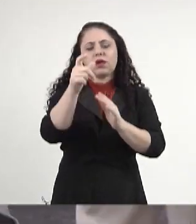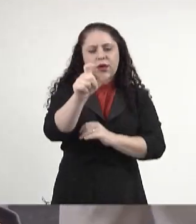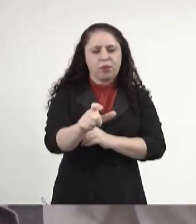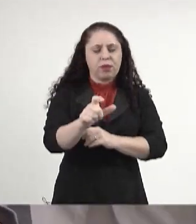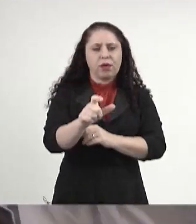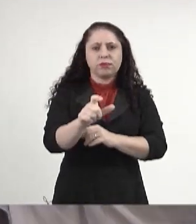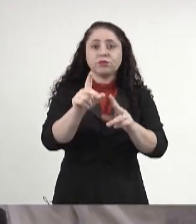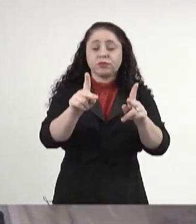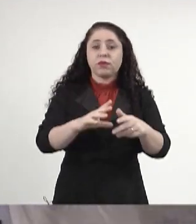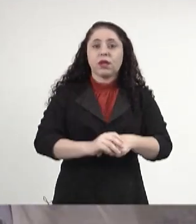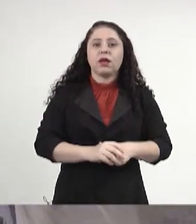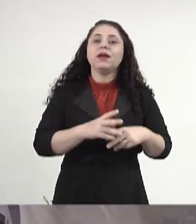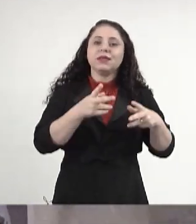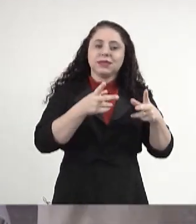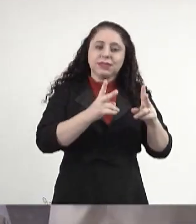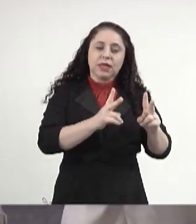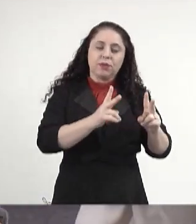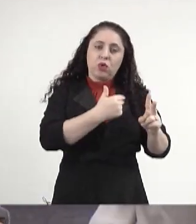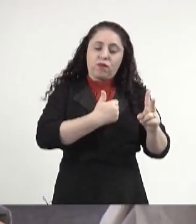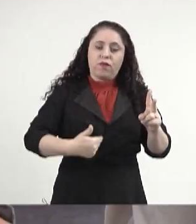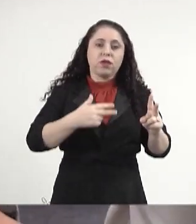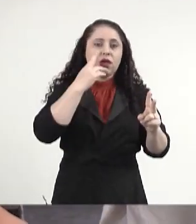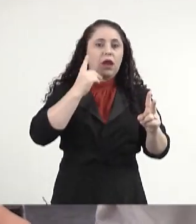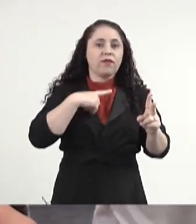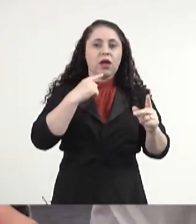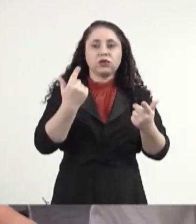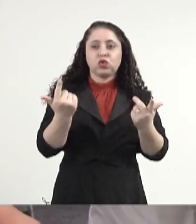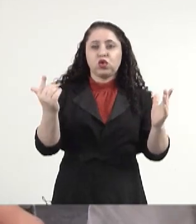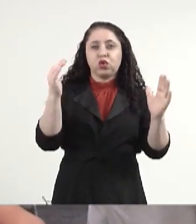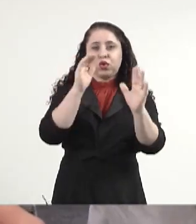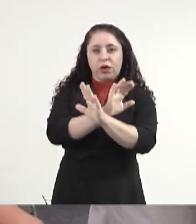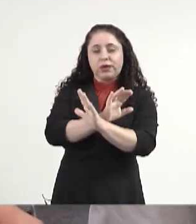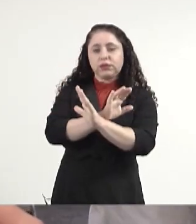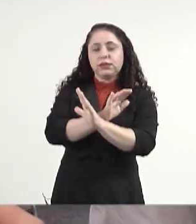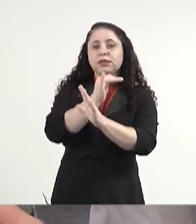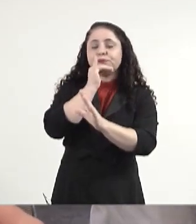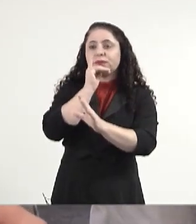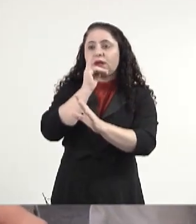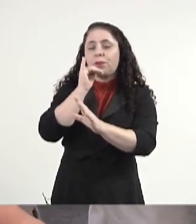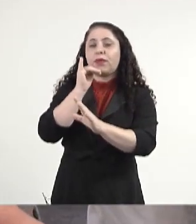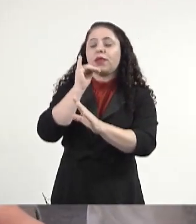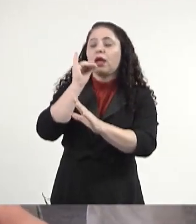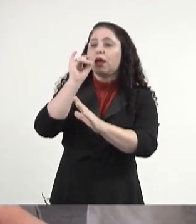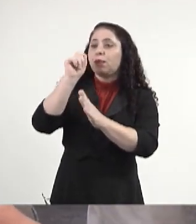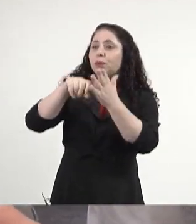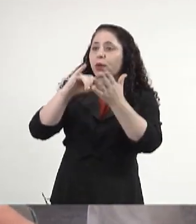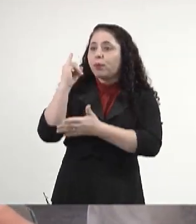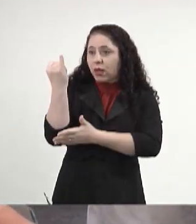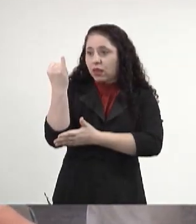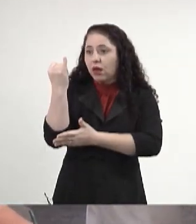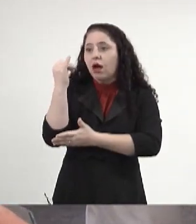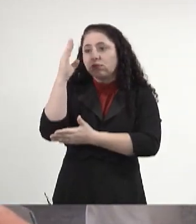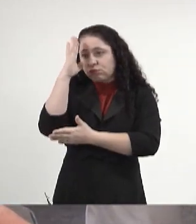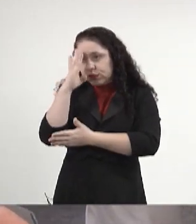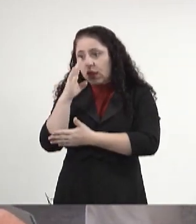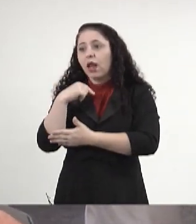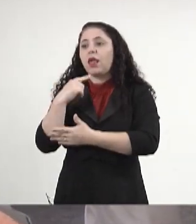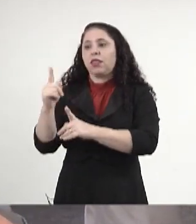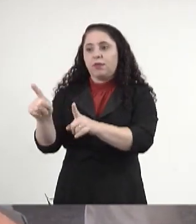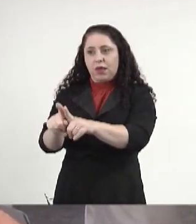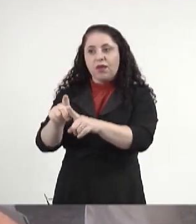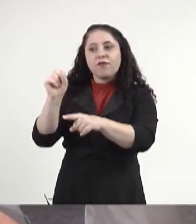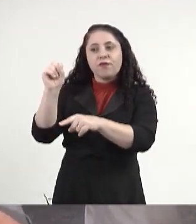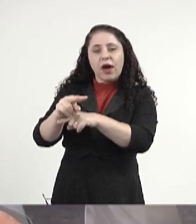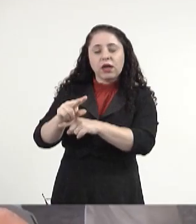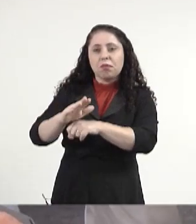Toda vez que o governo do estado concede incentivo, ele faz uma troca de imposto por empregos. Então, se o estado de Mato